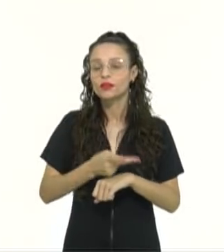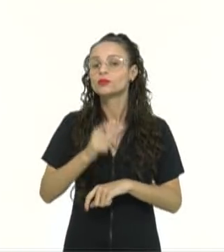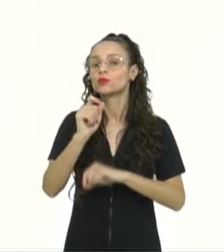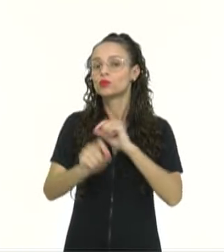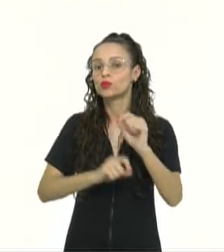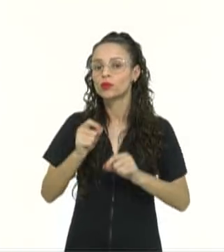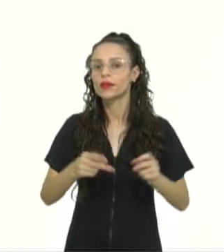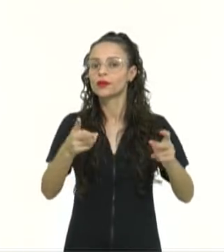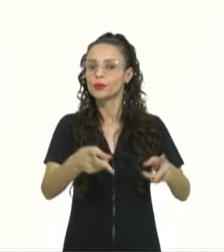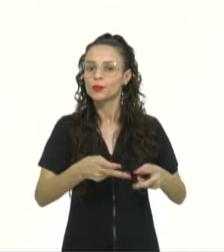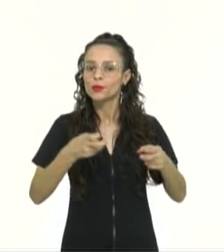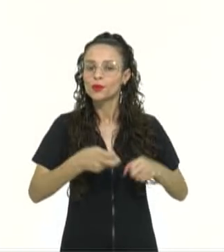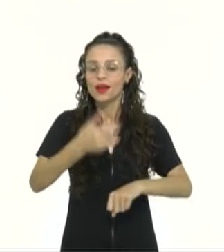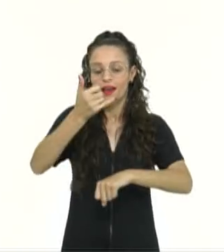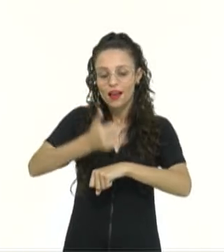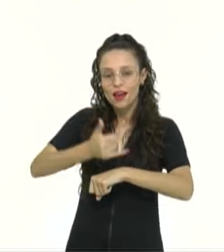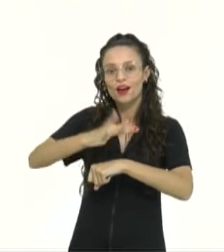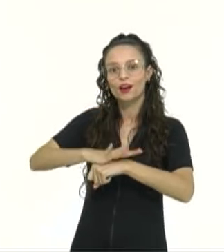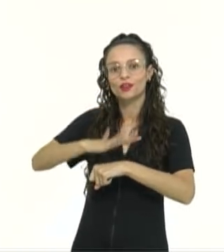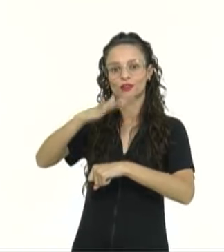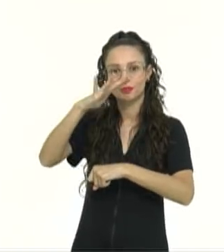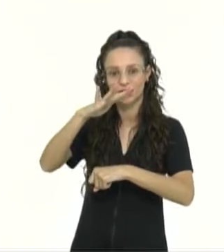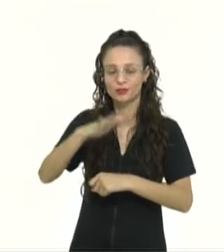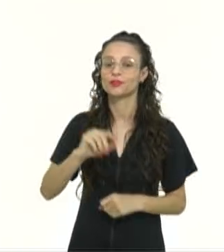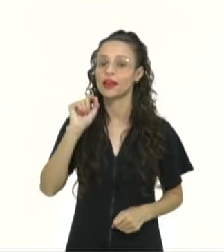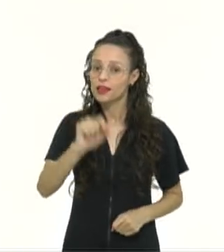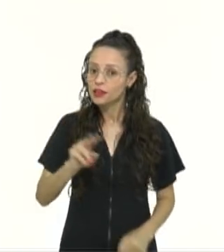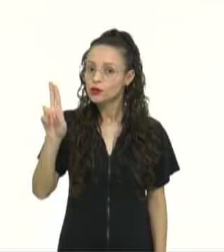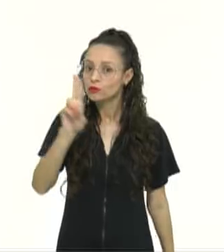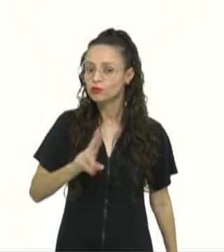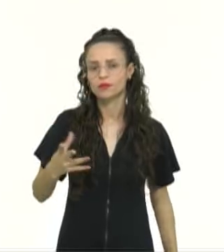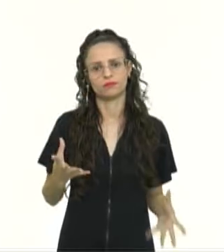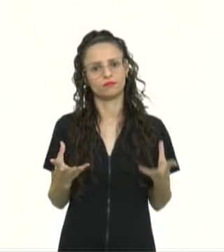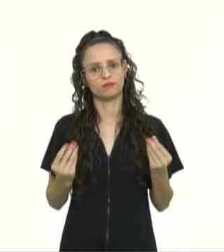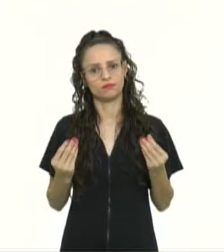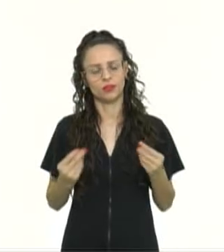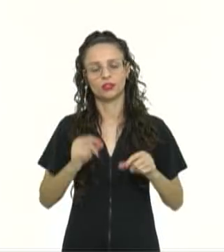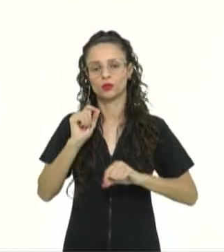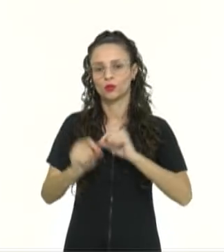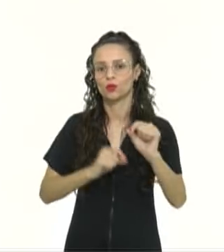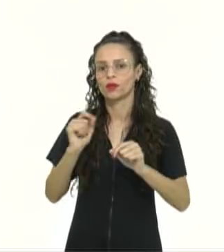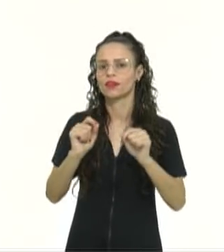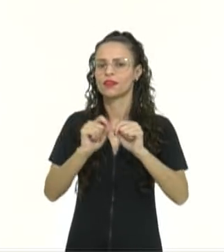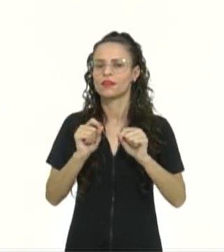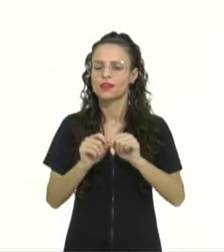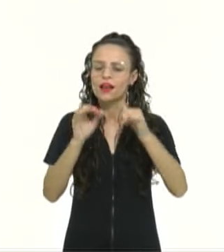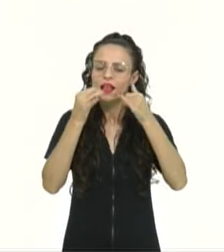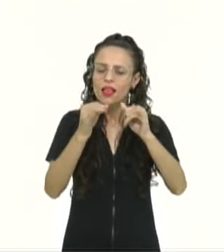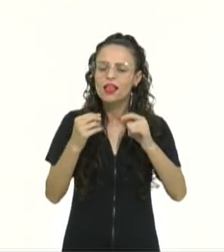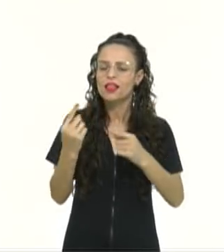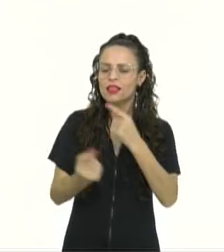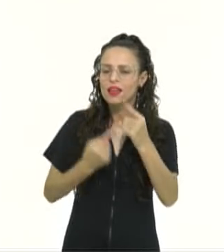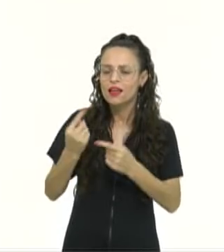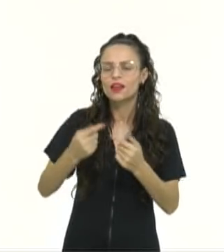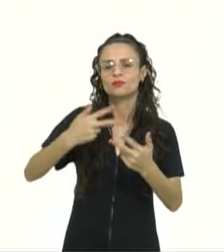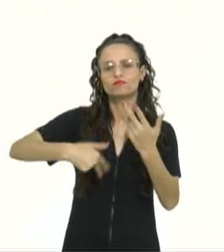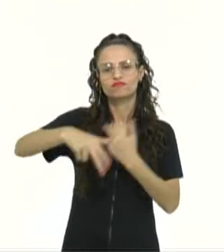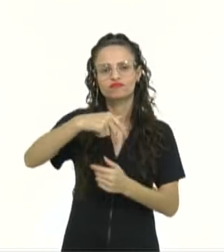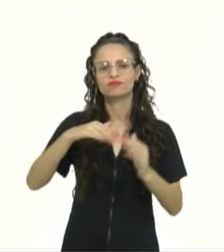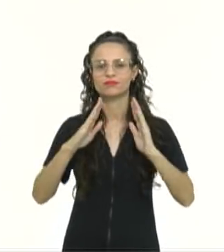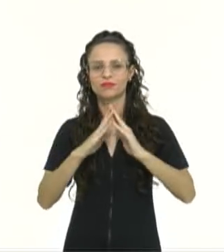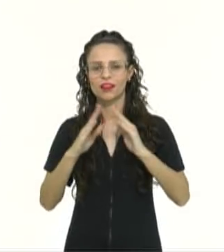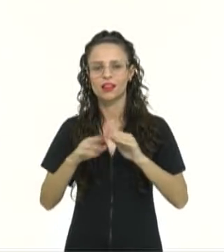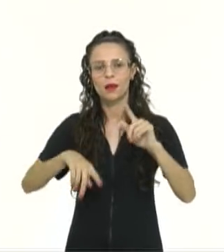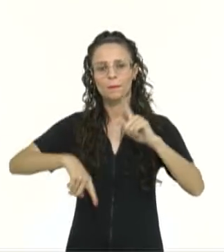se extrai o alumínio e é muito utilizado, na fabricação de eletrodomésticos, materiais